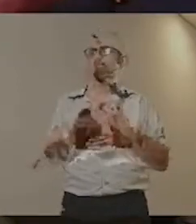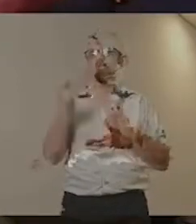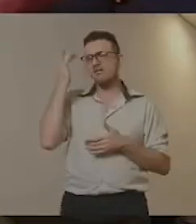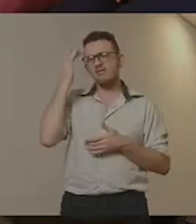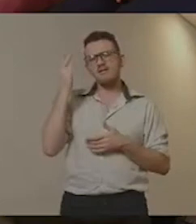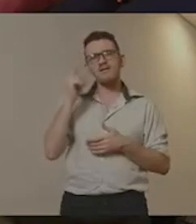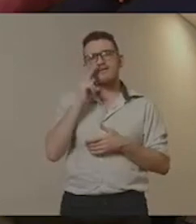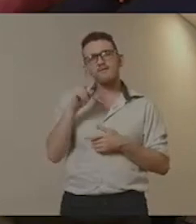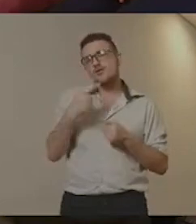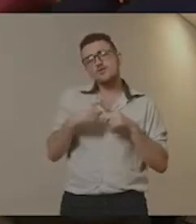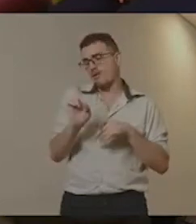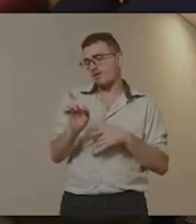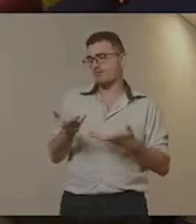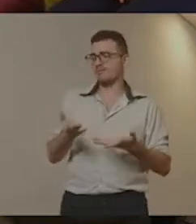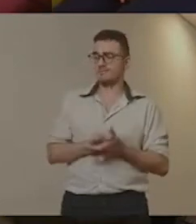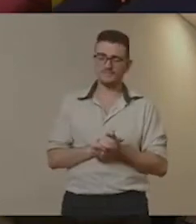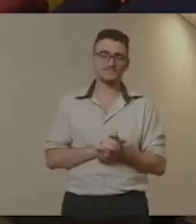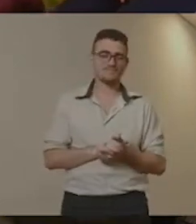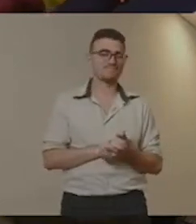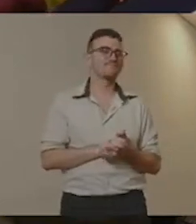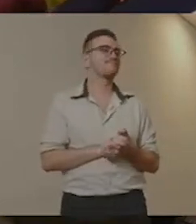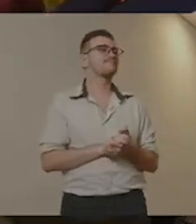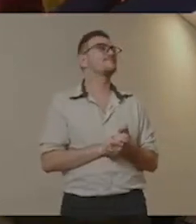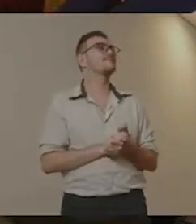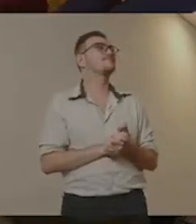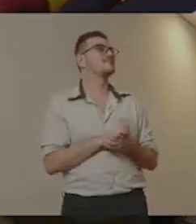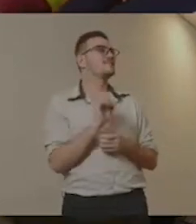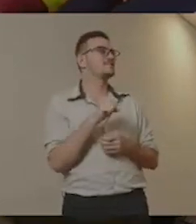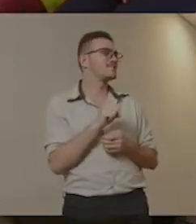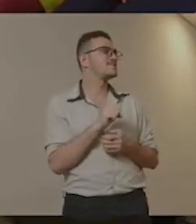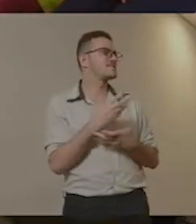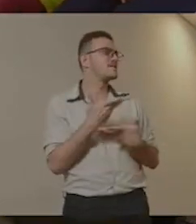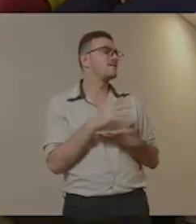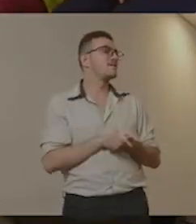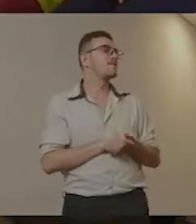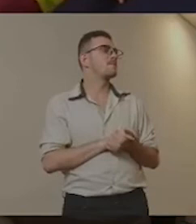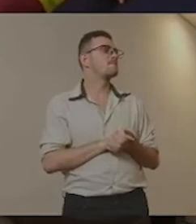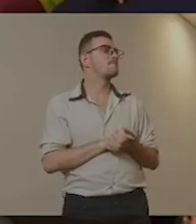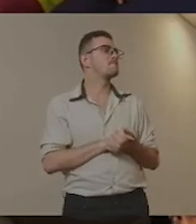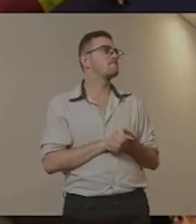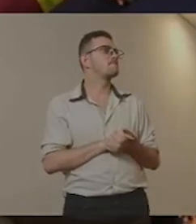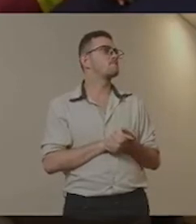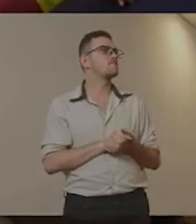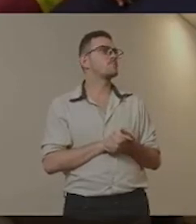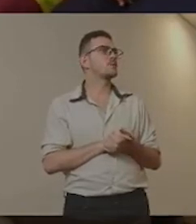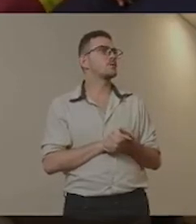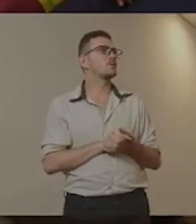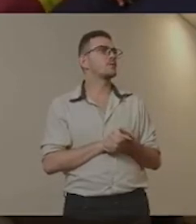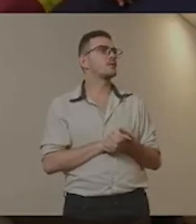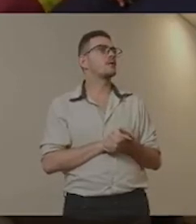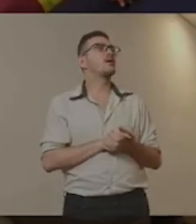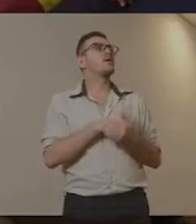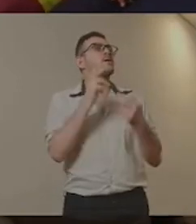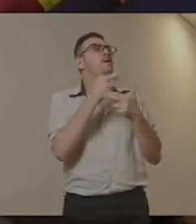não. Caio gosta de falar. Sim, estou tendo a oportunidade. Claro, claro. Tá, é muita coisa. Realmente eu